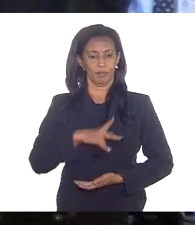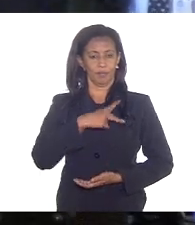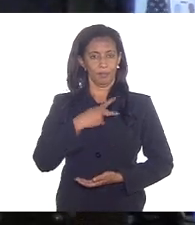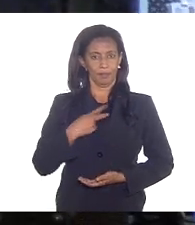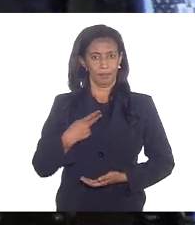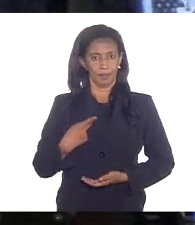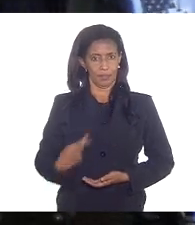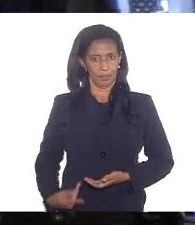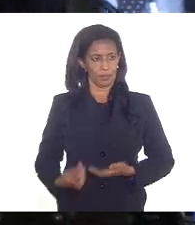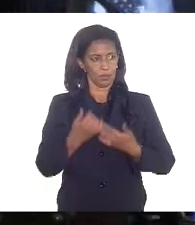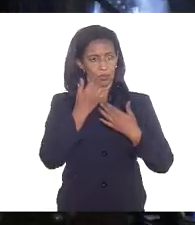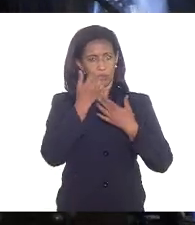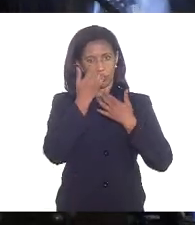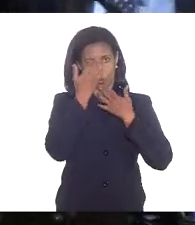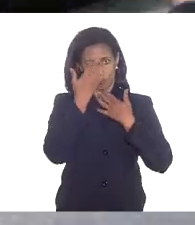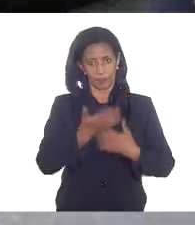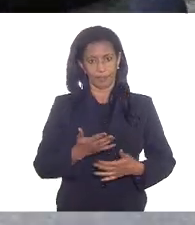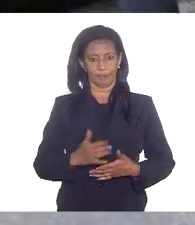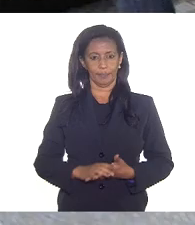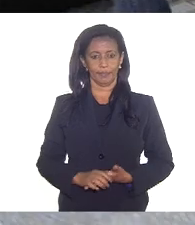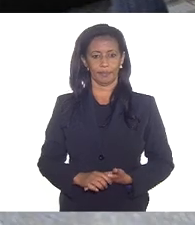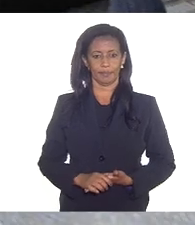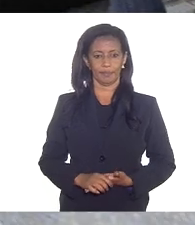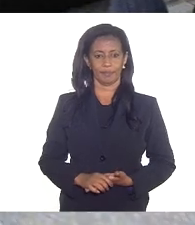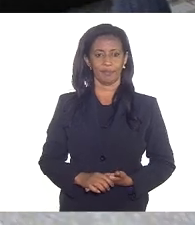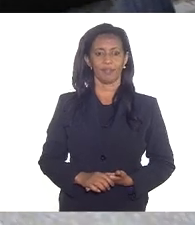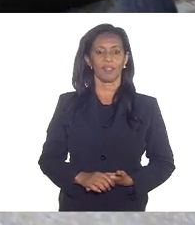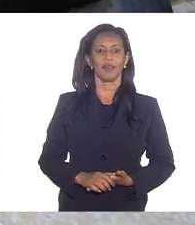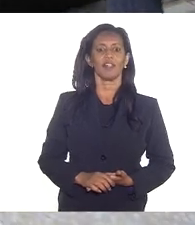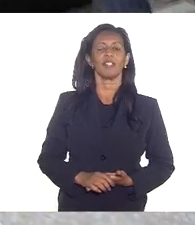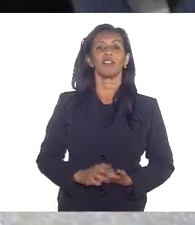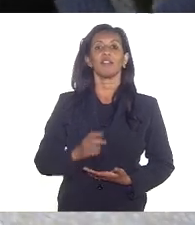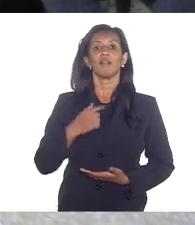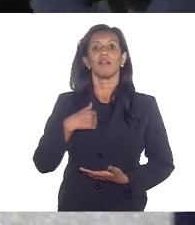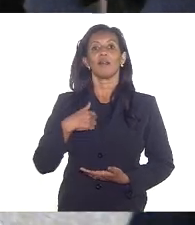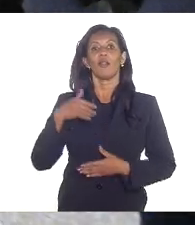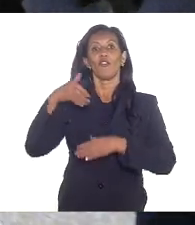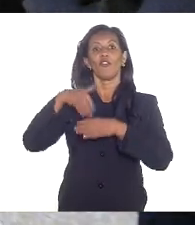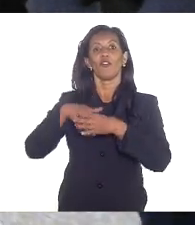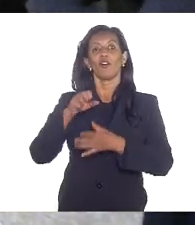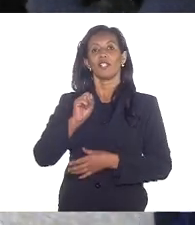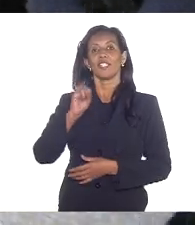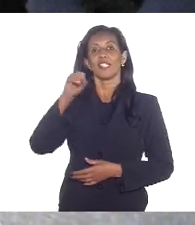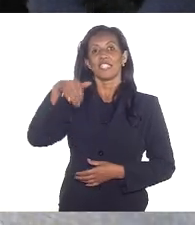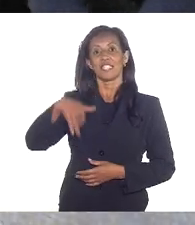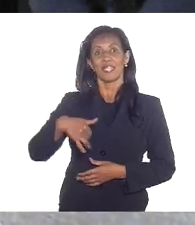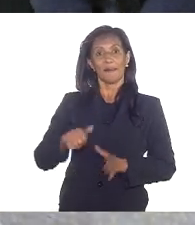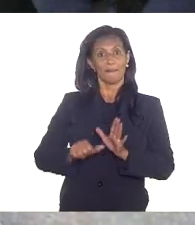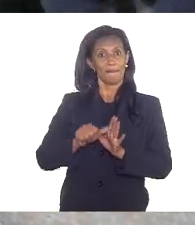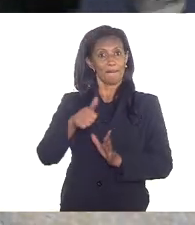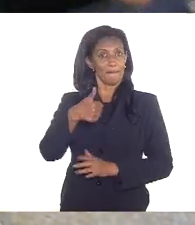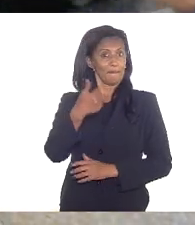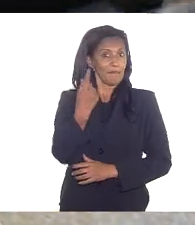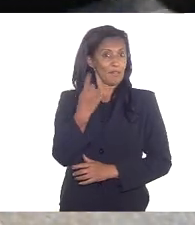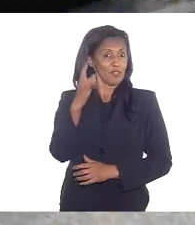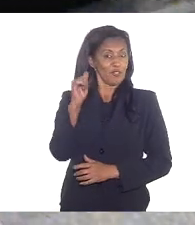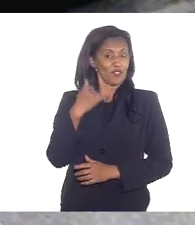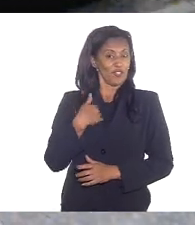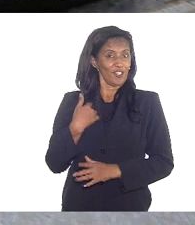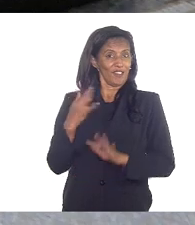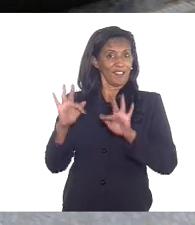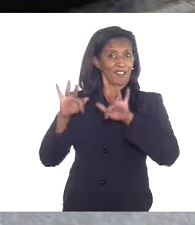deputado Flávio presentes acabou de me chamar eu trabalho na escada sim obrigado Hoje é o primeiro dia que eu vejo